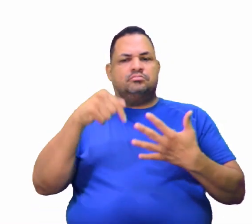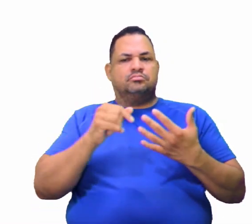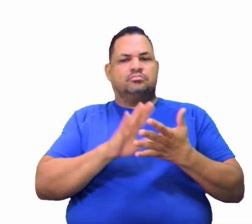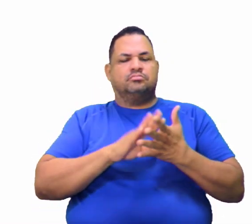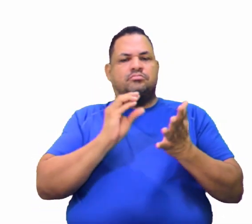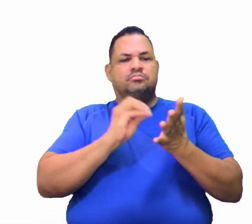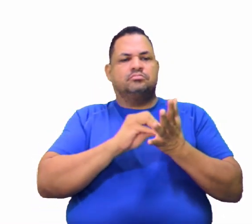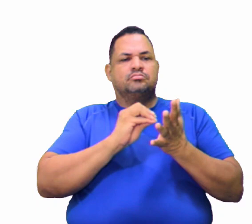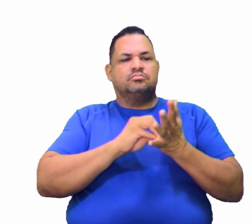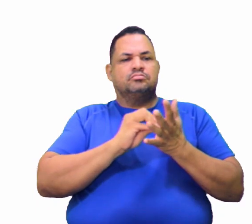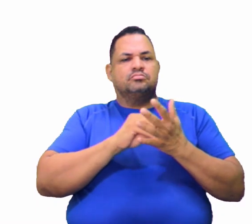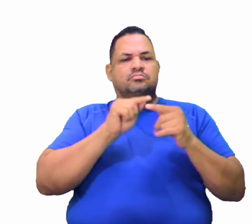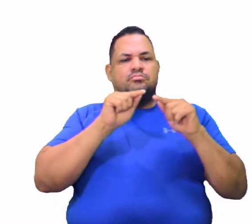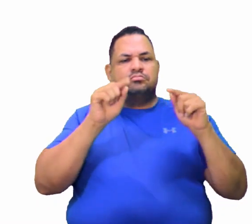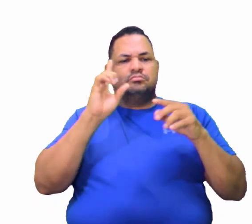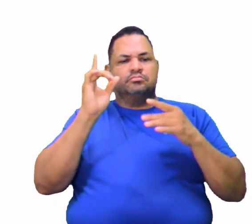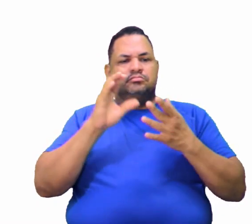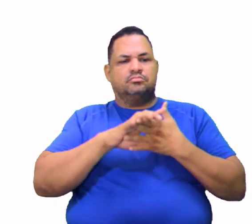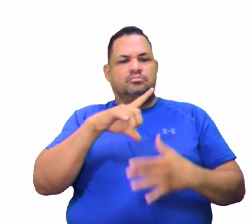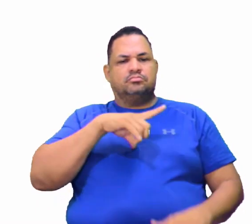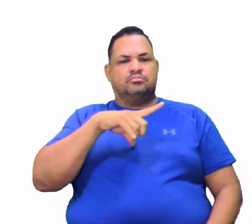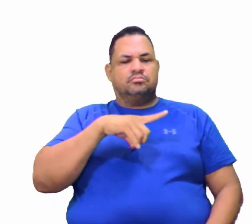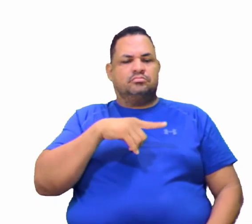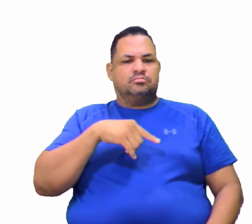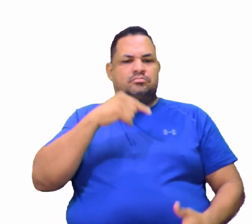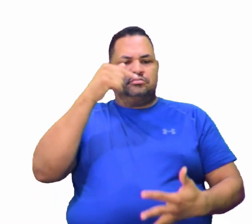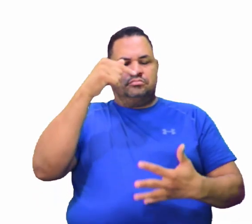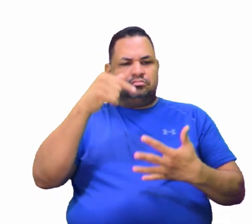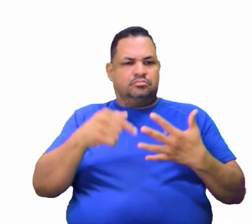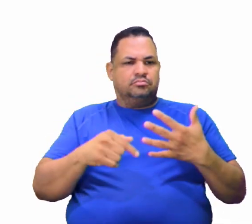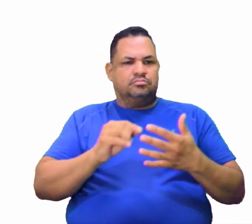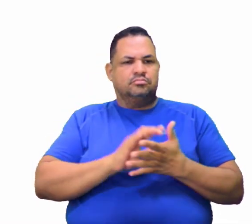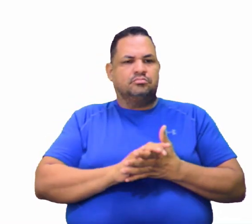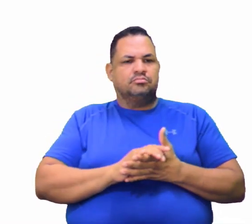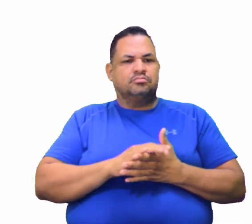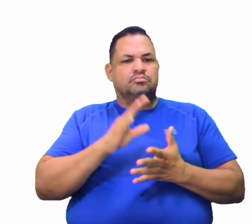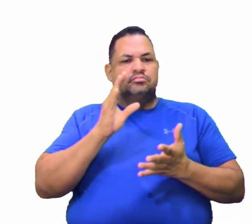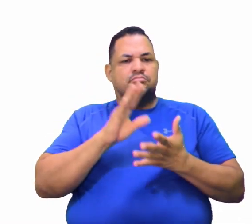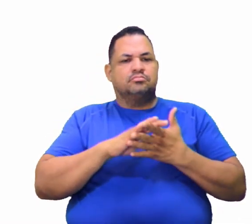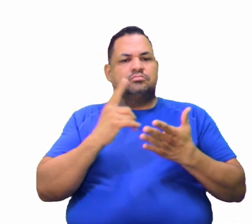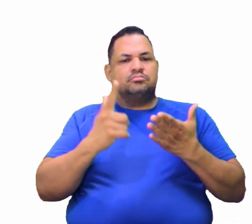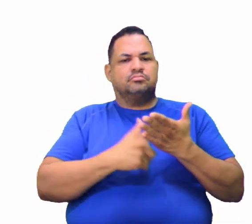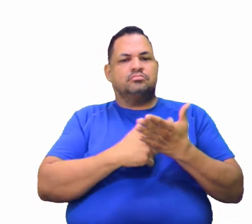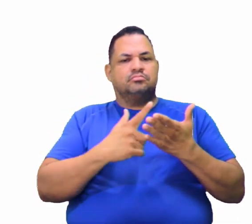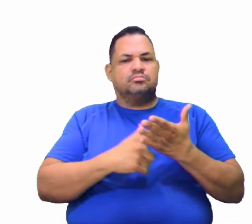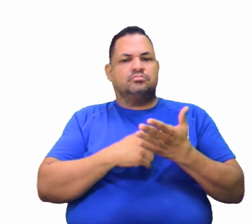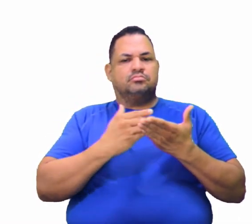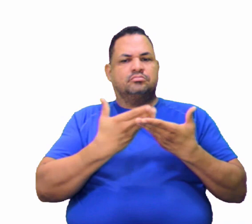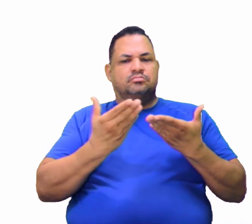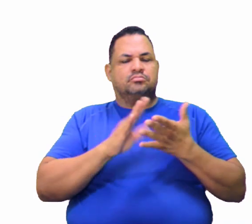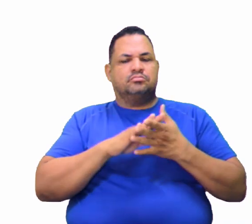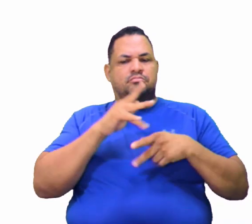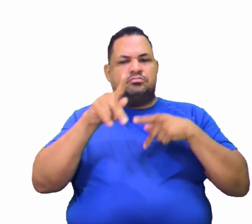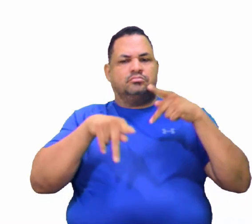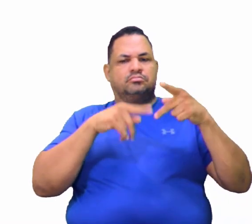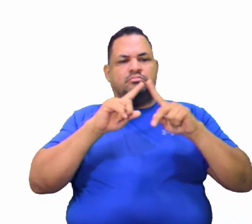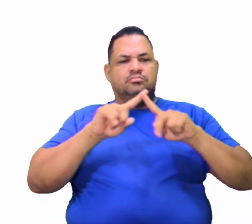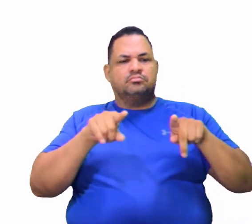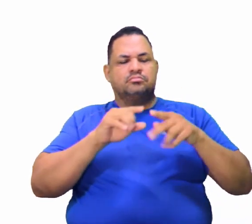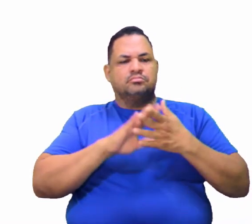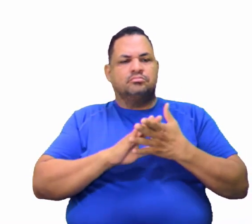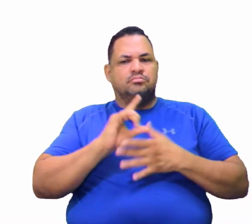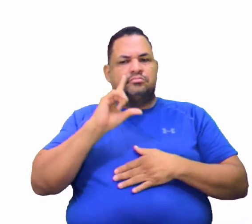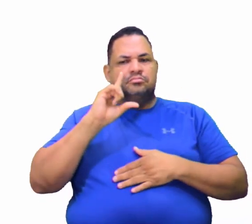complete corretamente os espaços. Nós temos aqui esses livros, esses são os livros que à disposição do público, mas